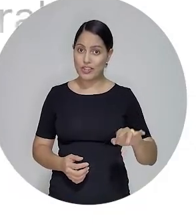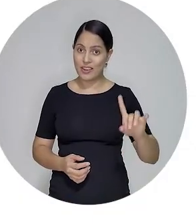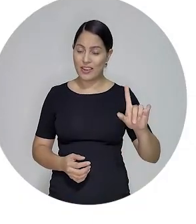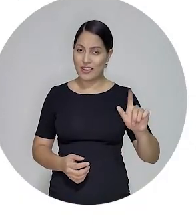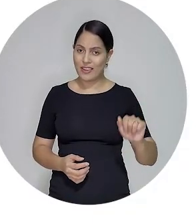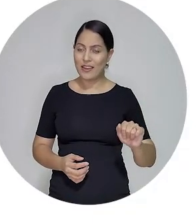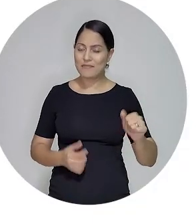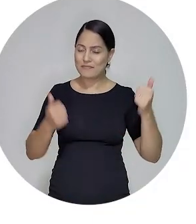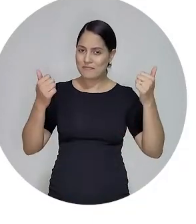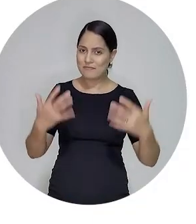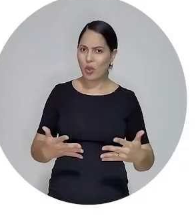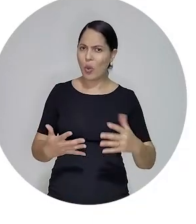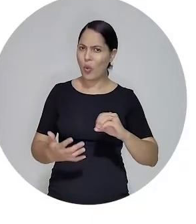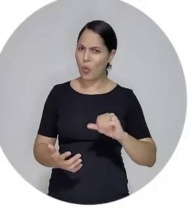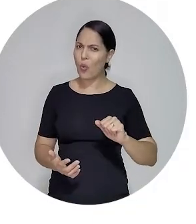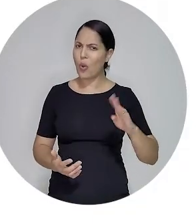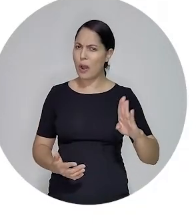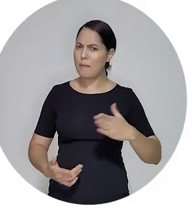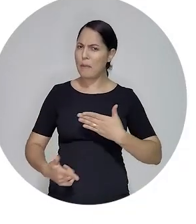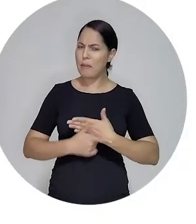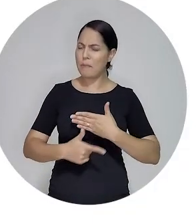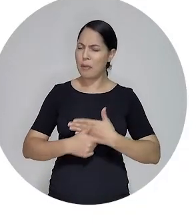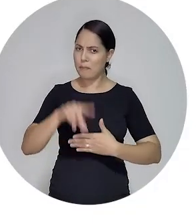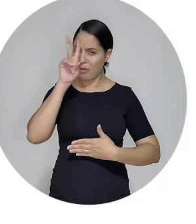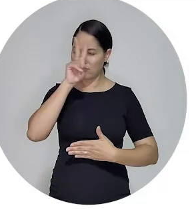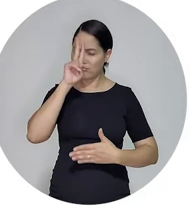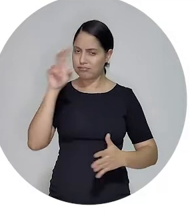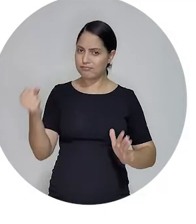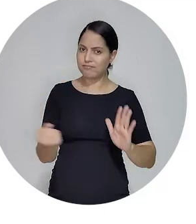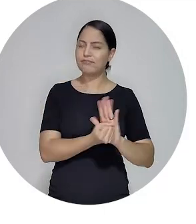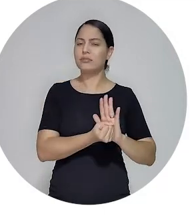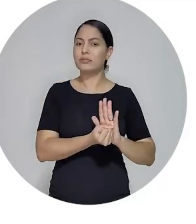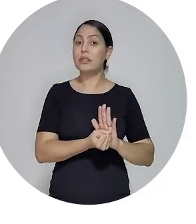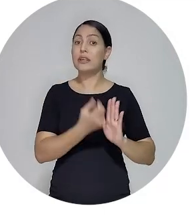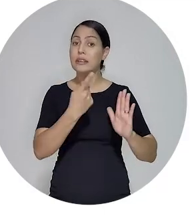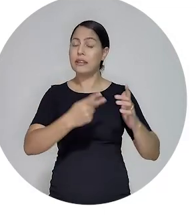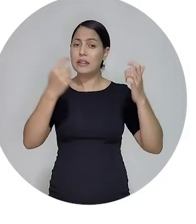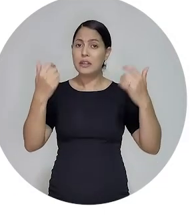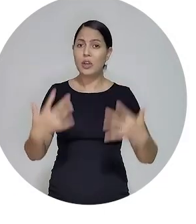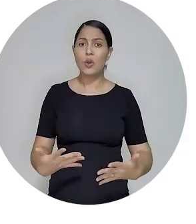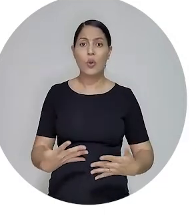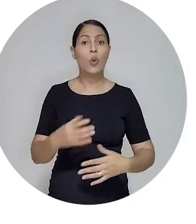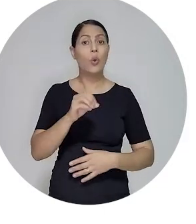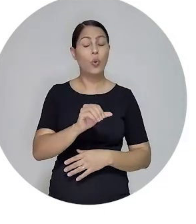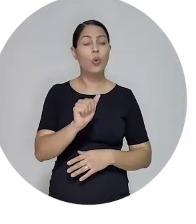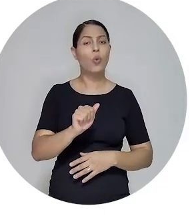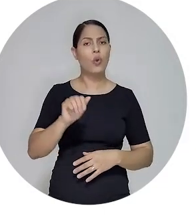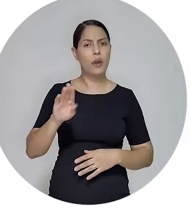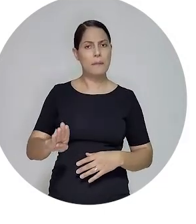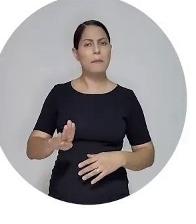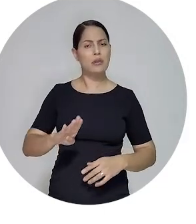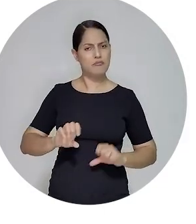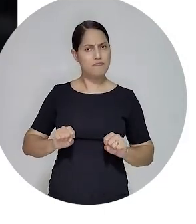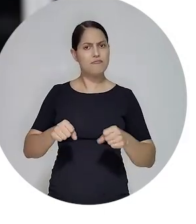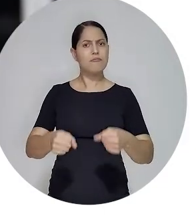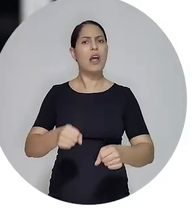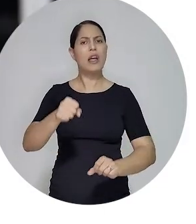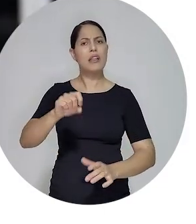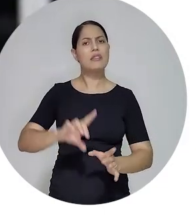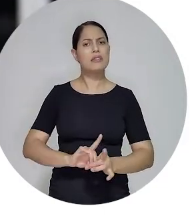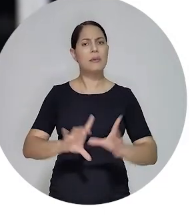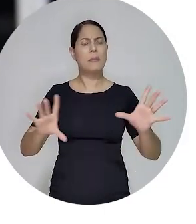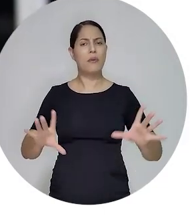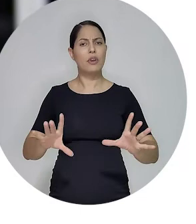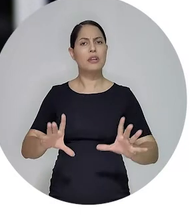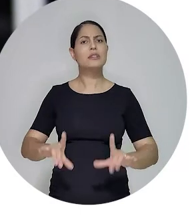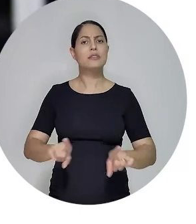Paulo Teixeira exaltou o papel histórico da OAB, sobretudo no atual momento do país. Segundo ele, abre aspas, a Ordem é